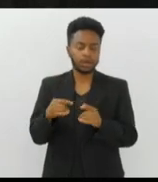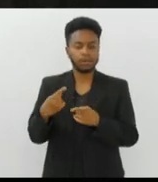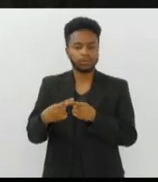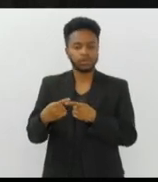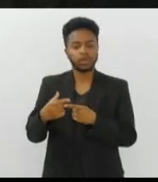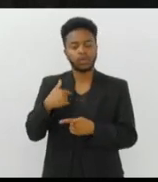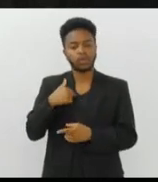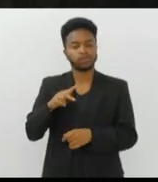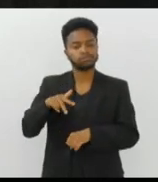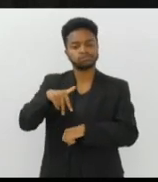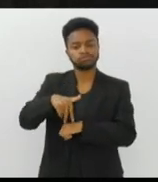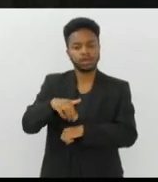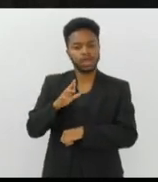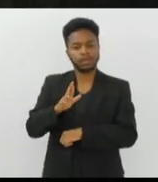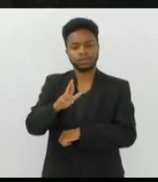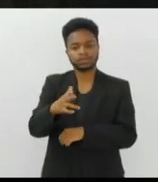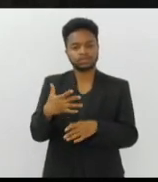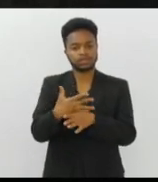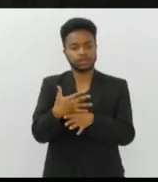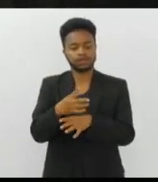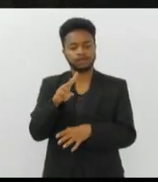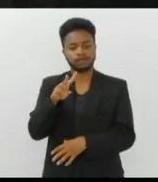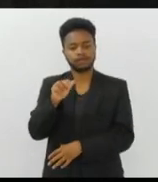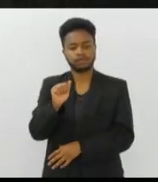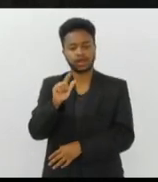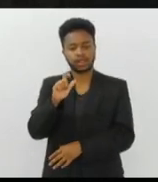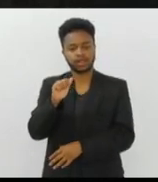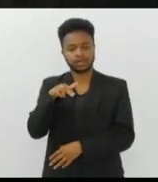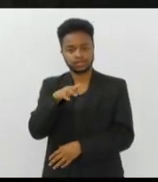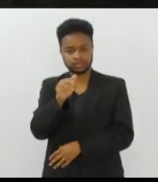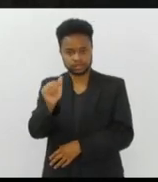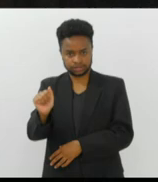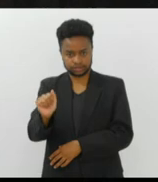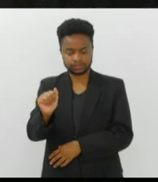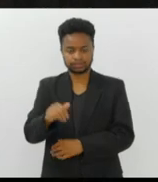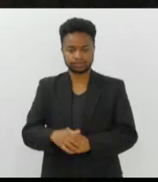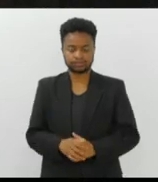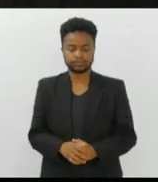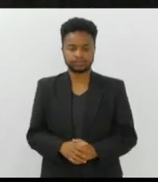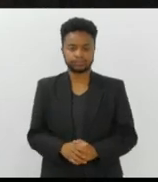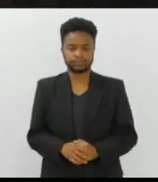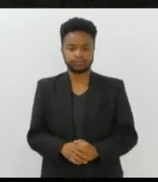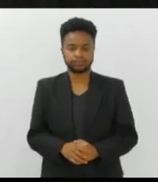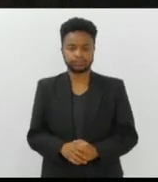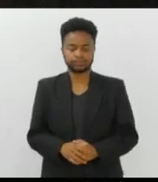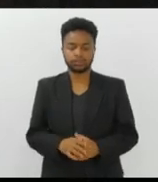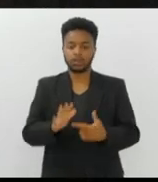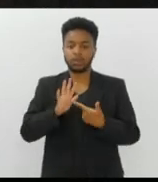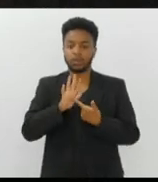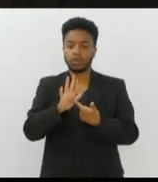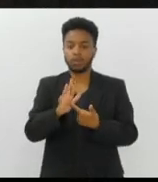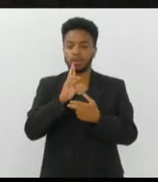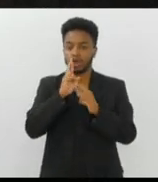nessa casa do município de Valença, em que pese o resultado